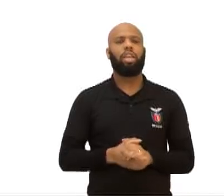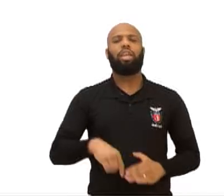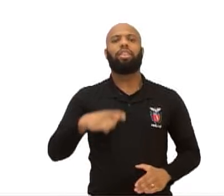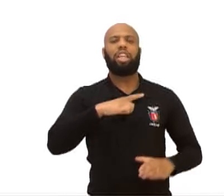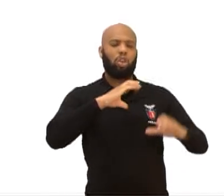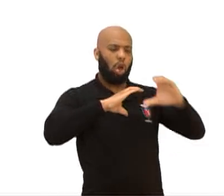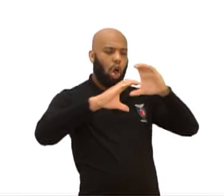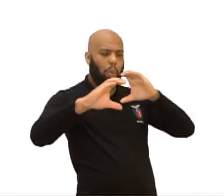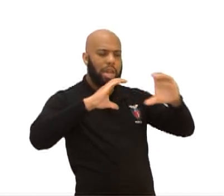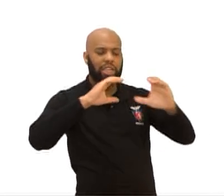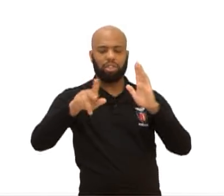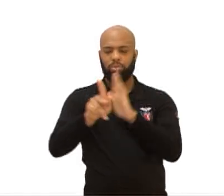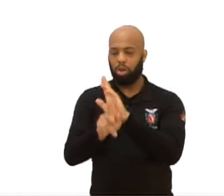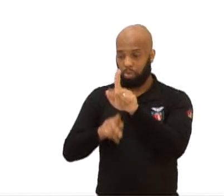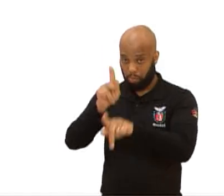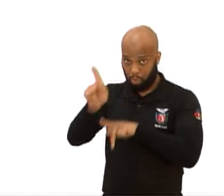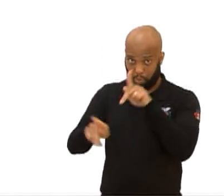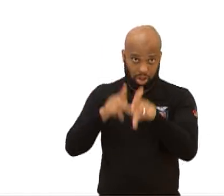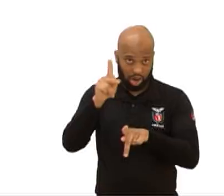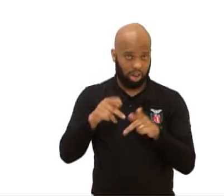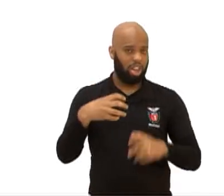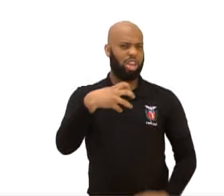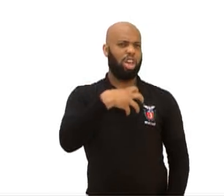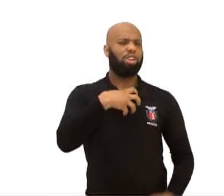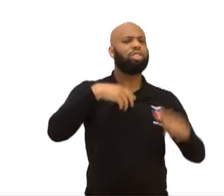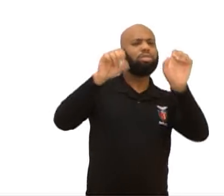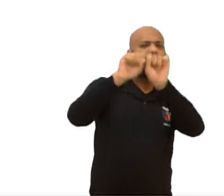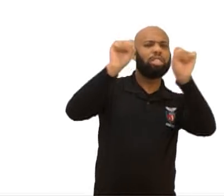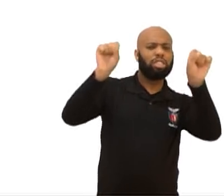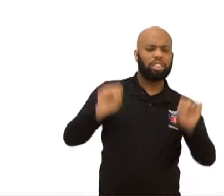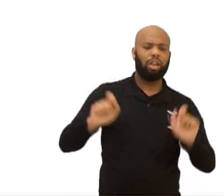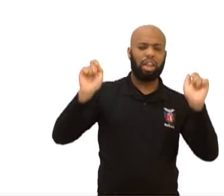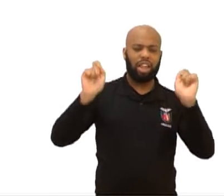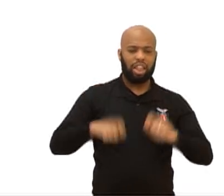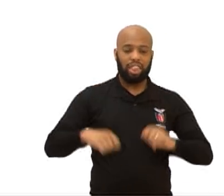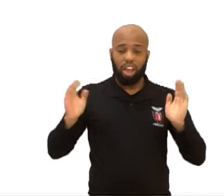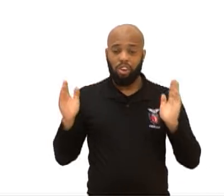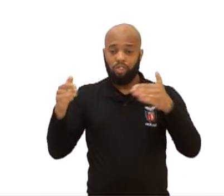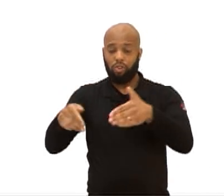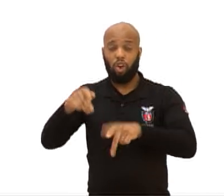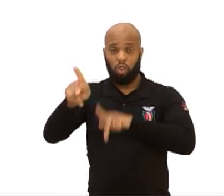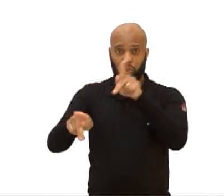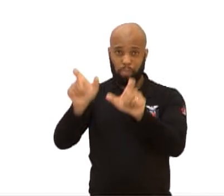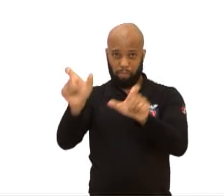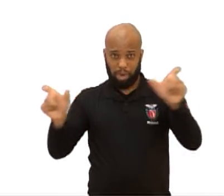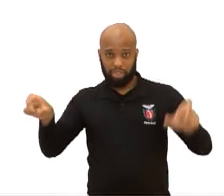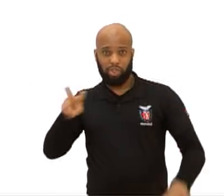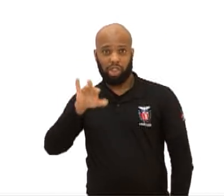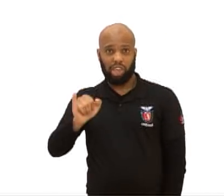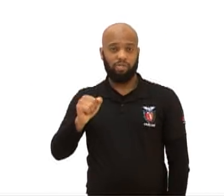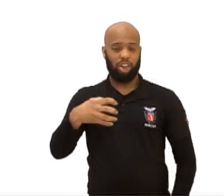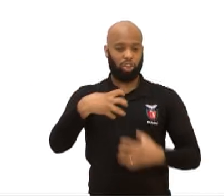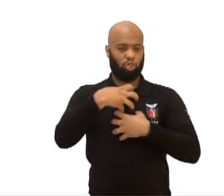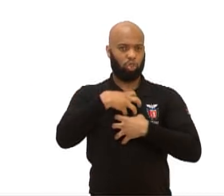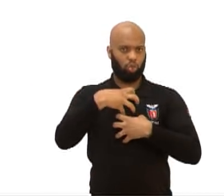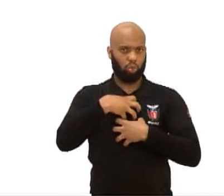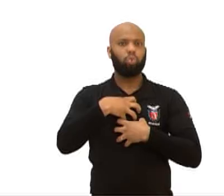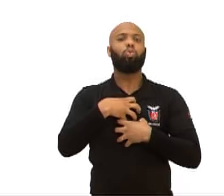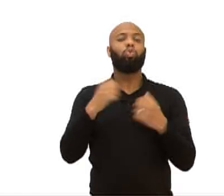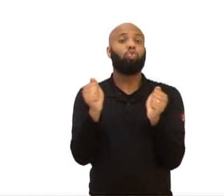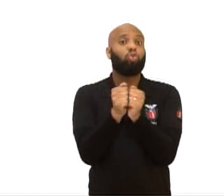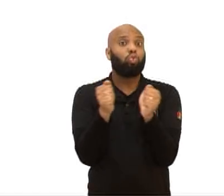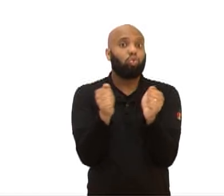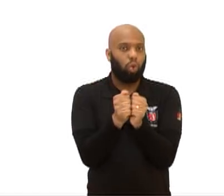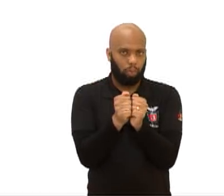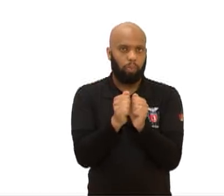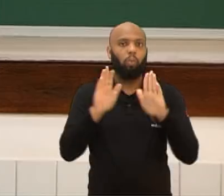Comunicação de massa é um sistema de comunicação capaz de atingir um grande número de receptores ao mesmo tempo.